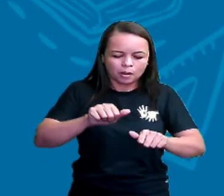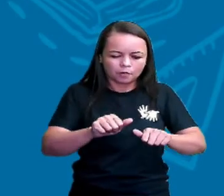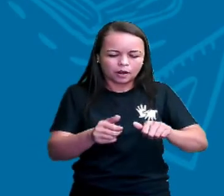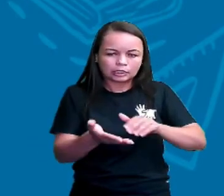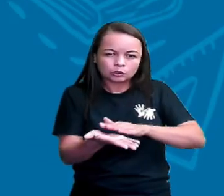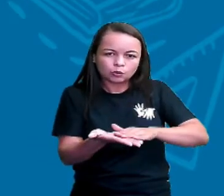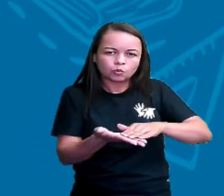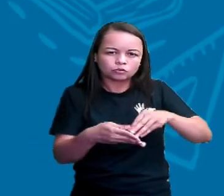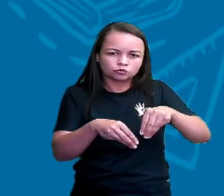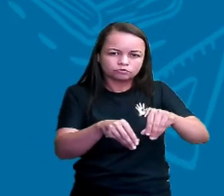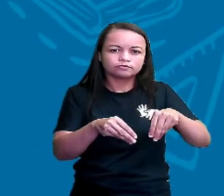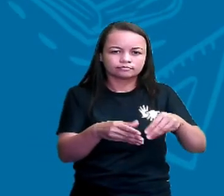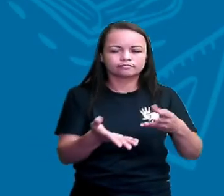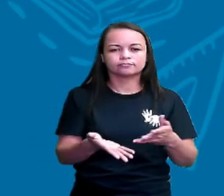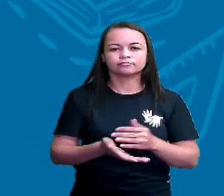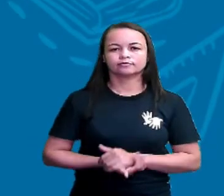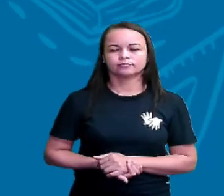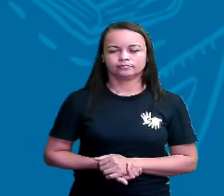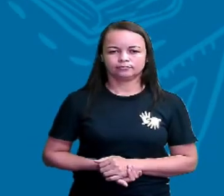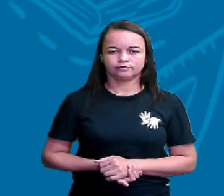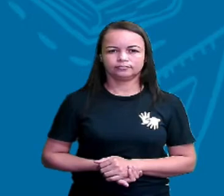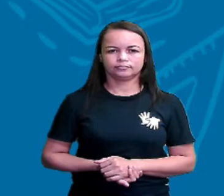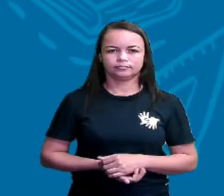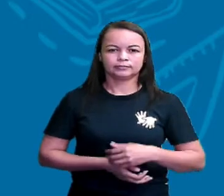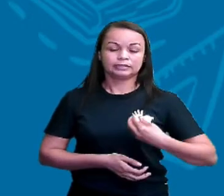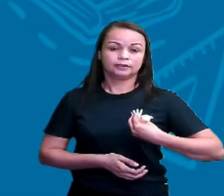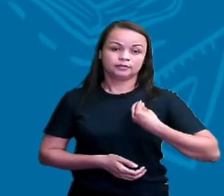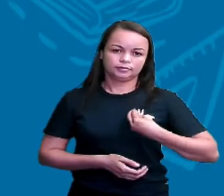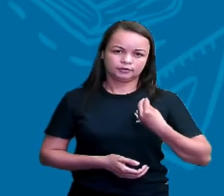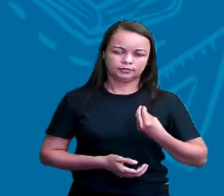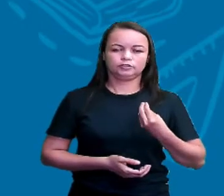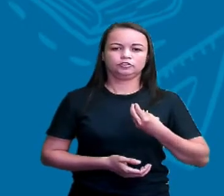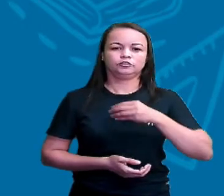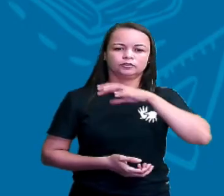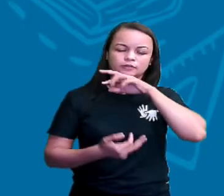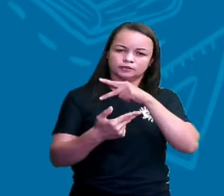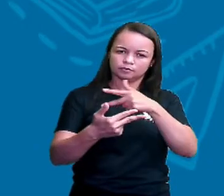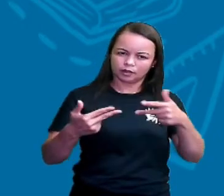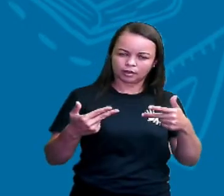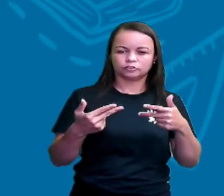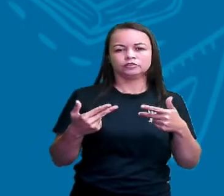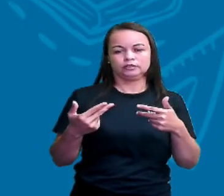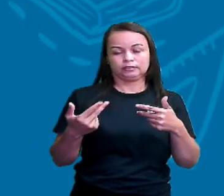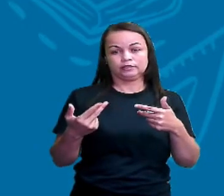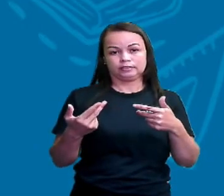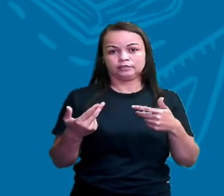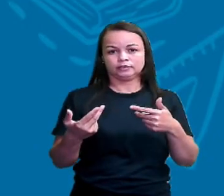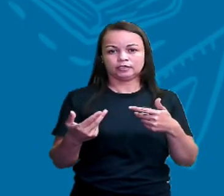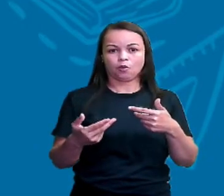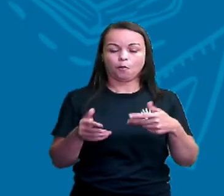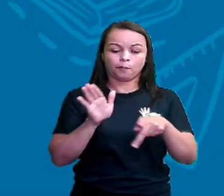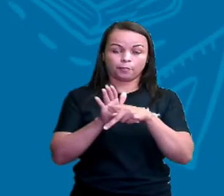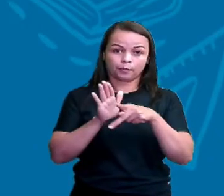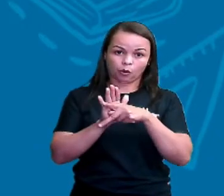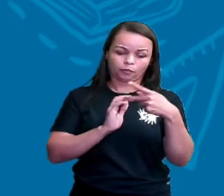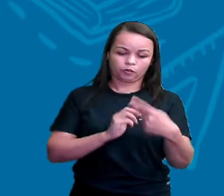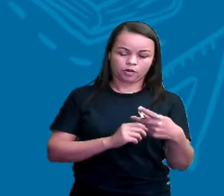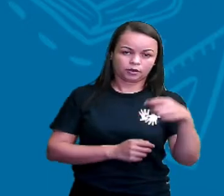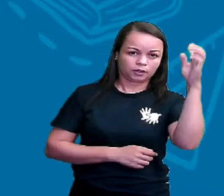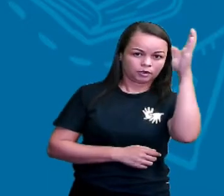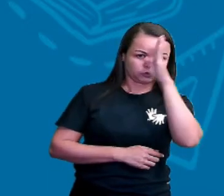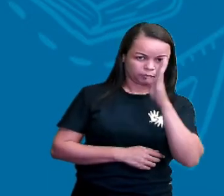pegada. Existem animais que são característicos da fauna brasileira e outros que